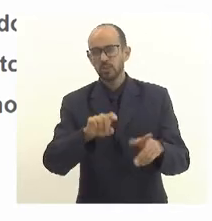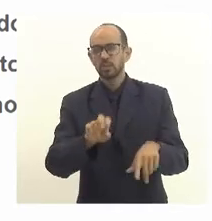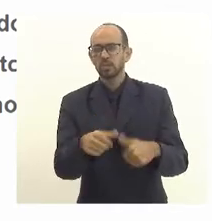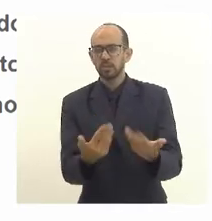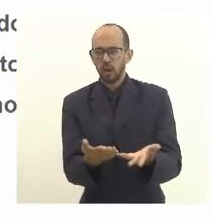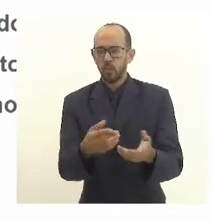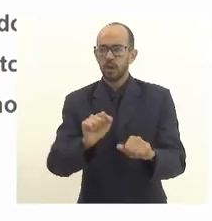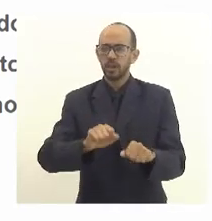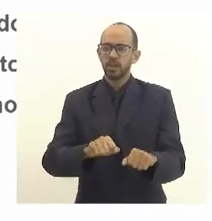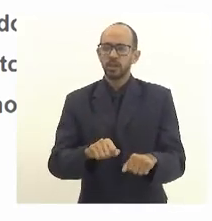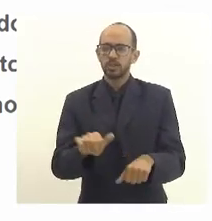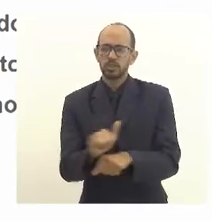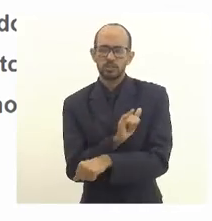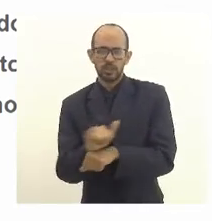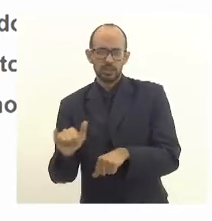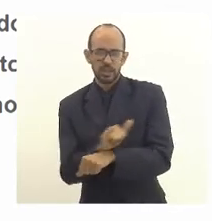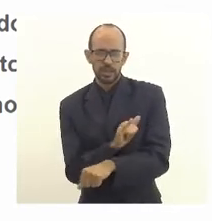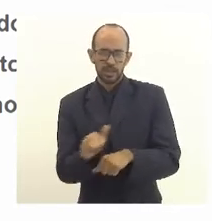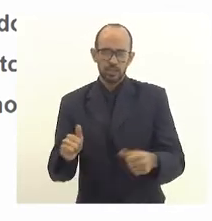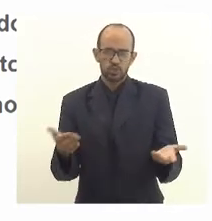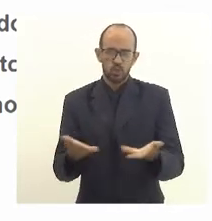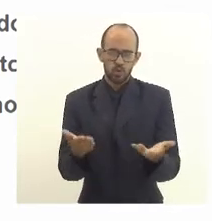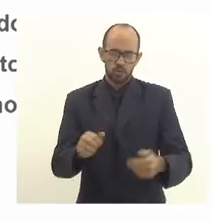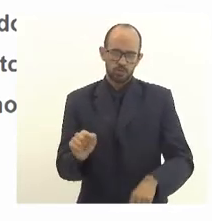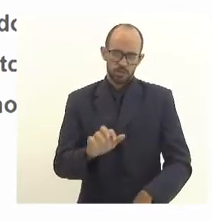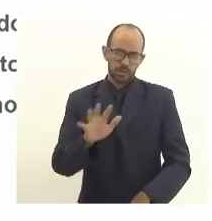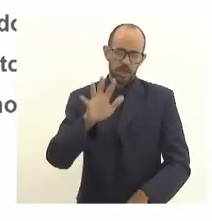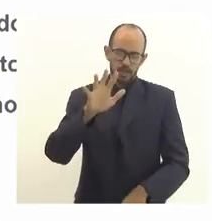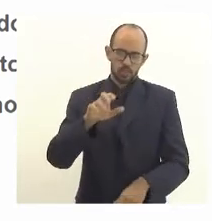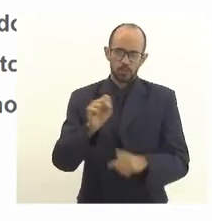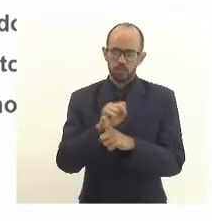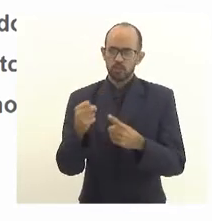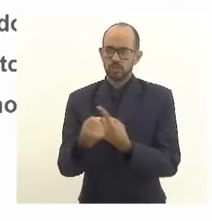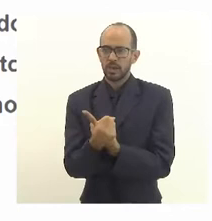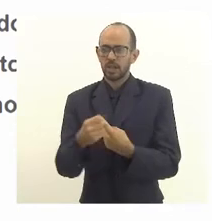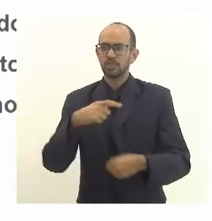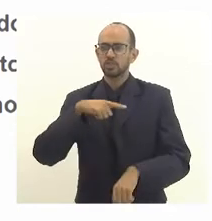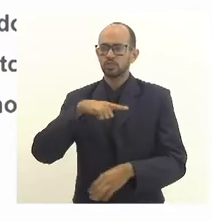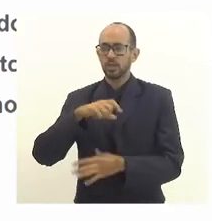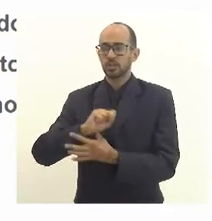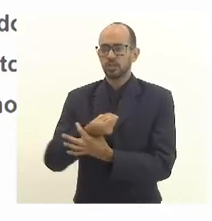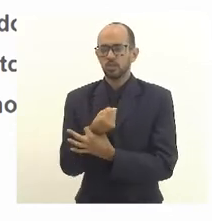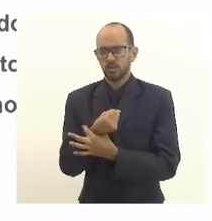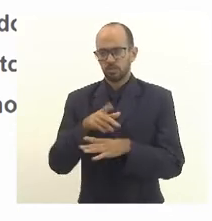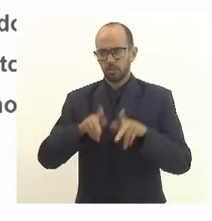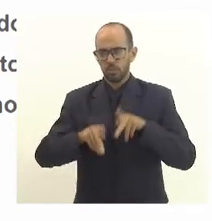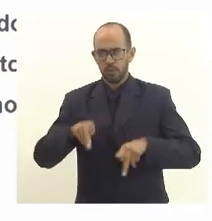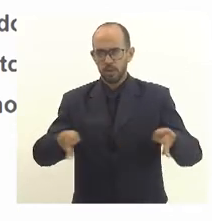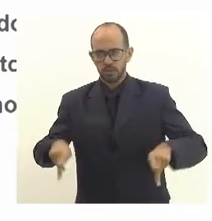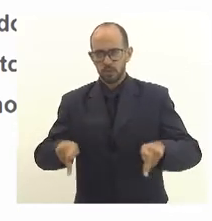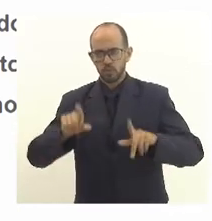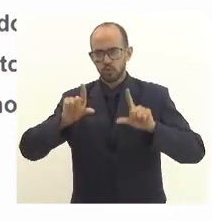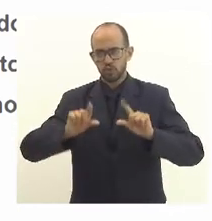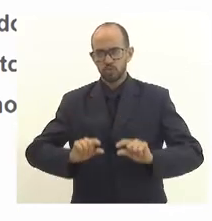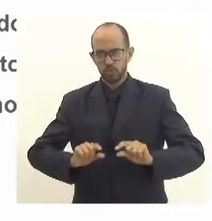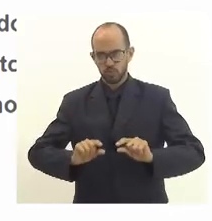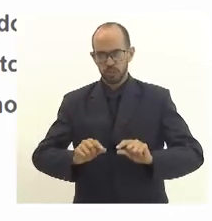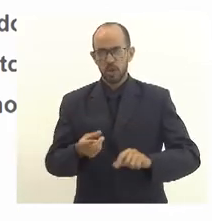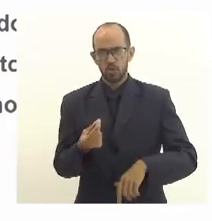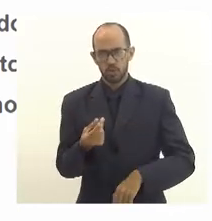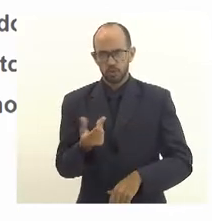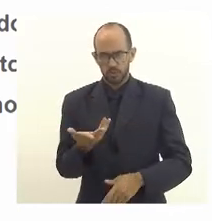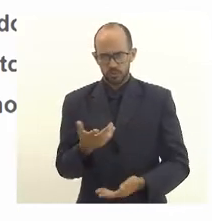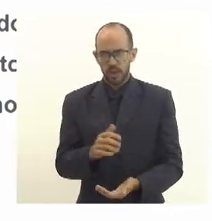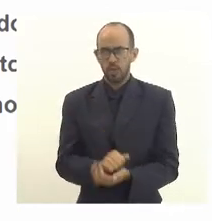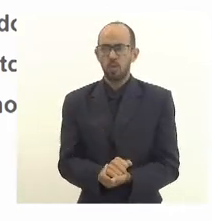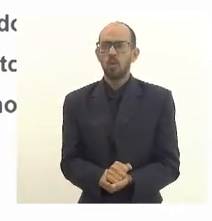de usar adultos, hoje são mais caras, né? Para a sociedade a gente traz a segurança para a população, tem o tema da redução tarifária e tem um ambiente mais